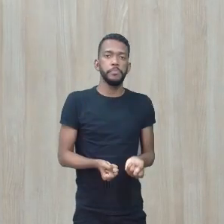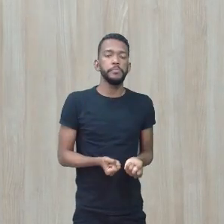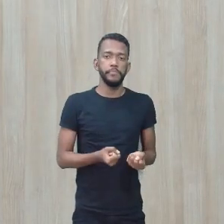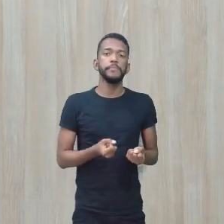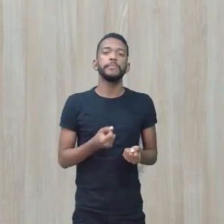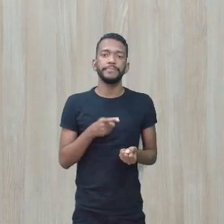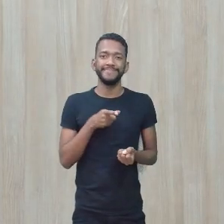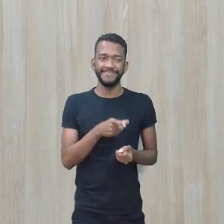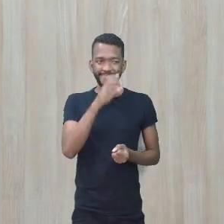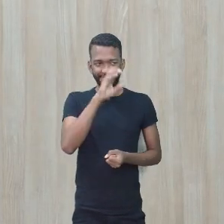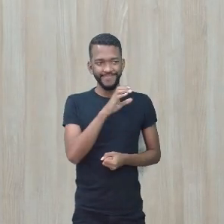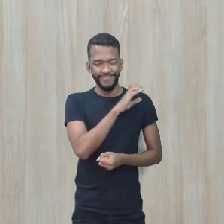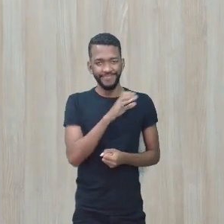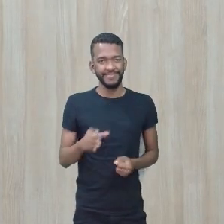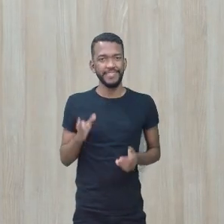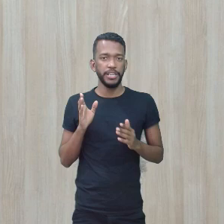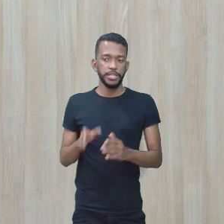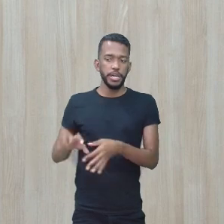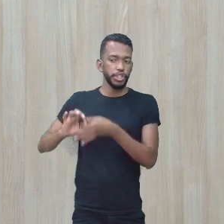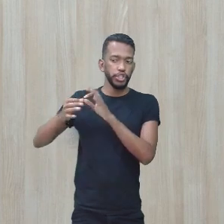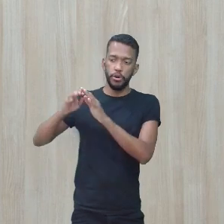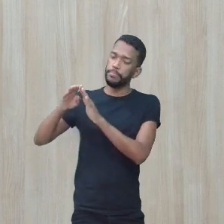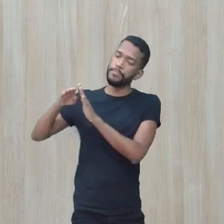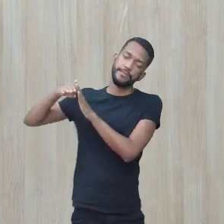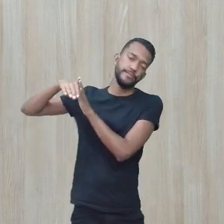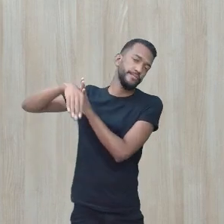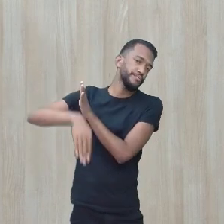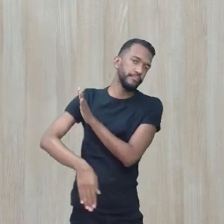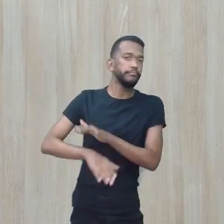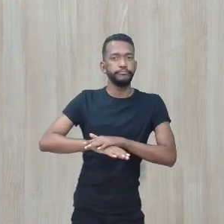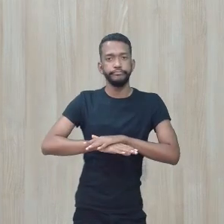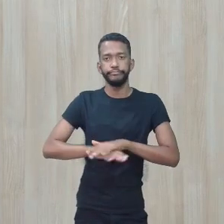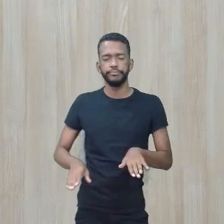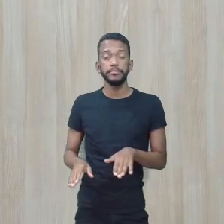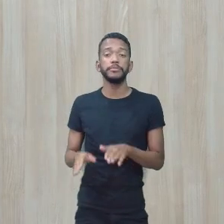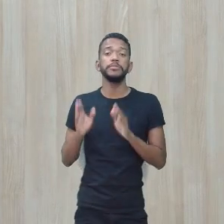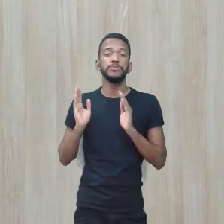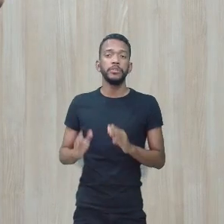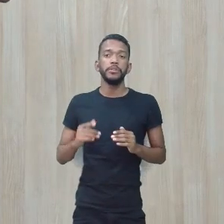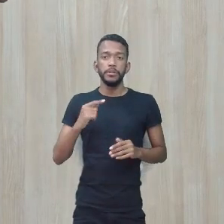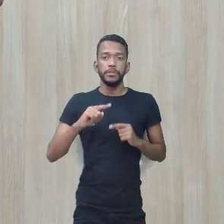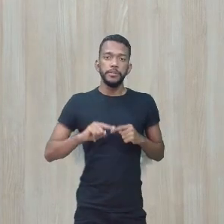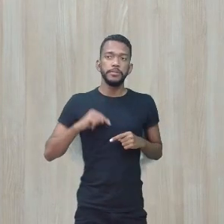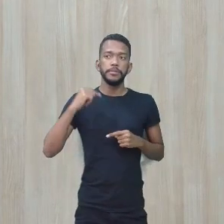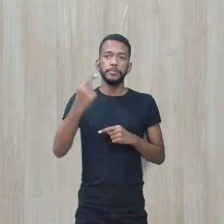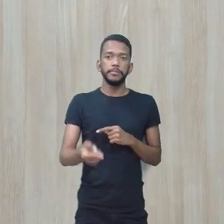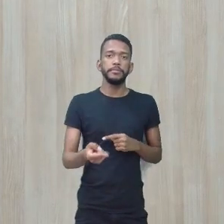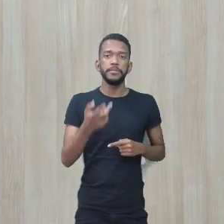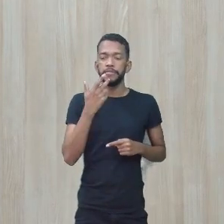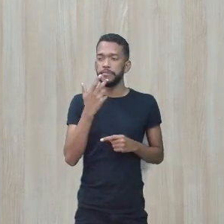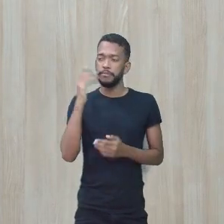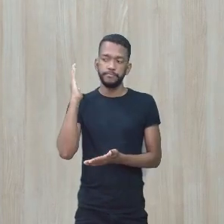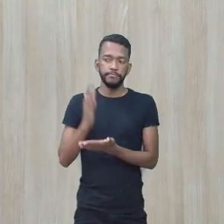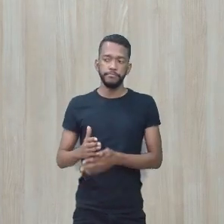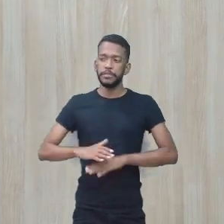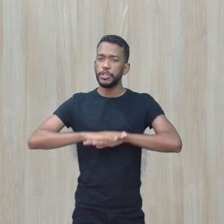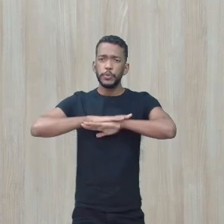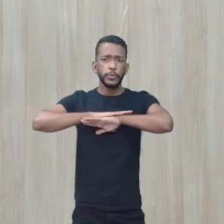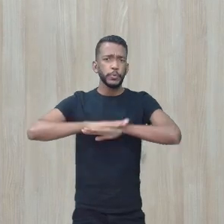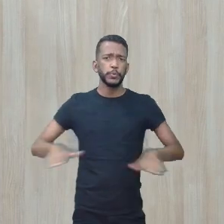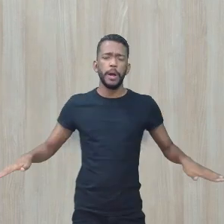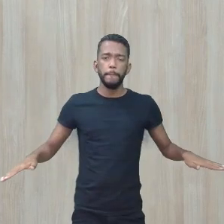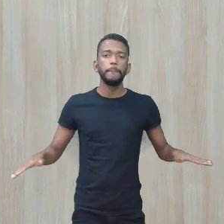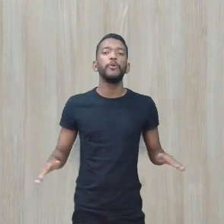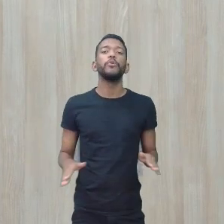entrar em declínio esse evento. O seu sucessor, ele chega e acaba com tudo, e